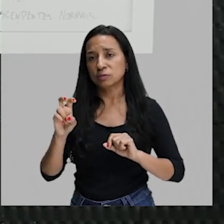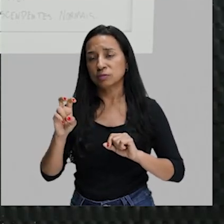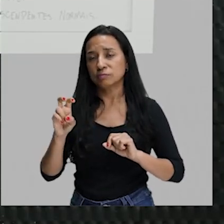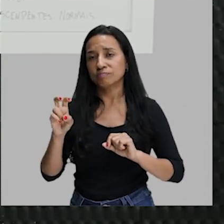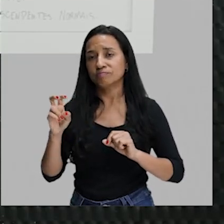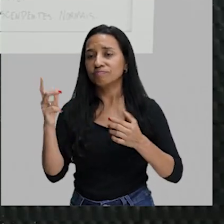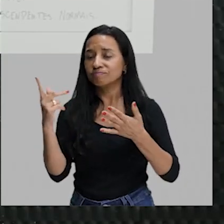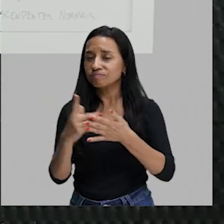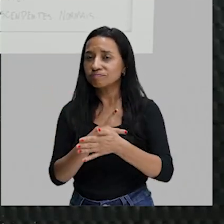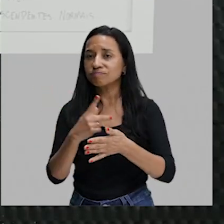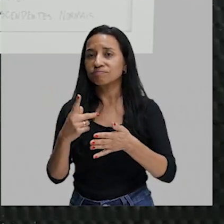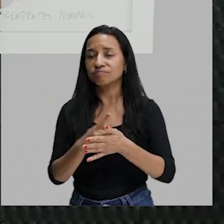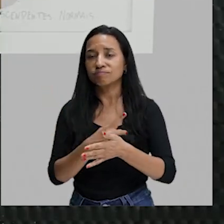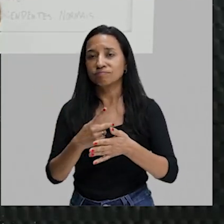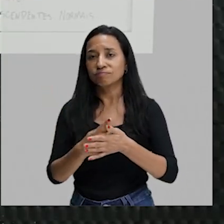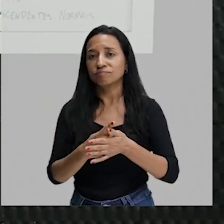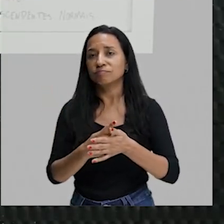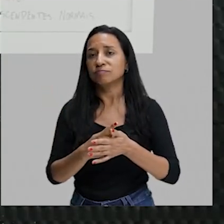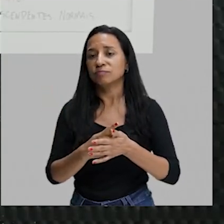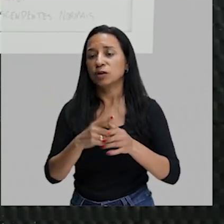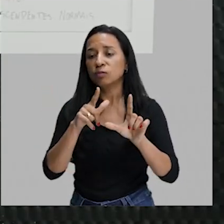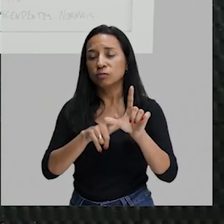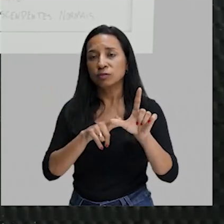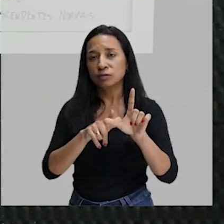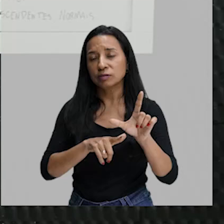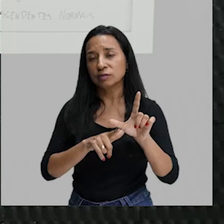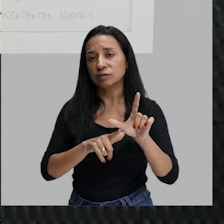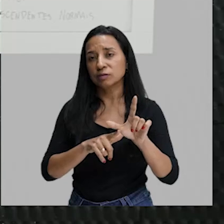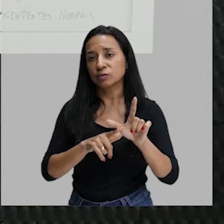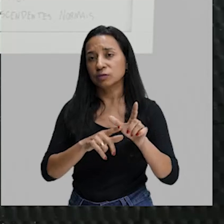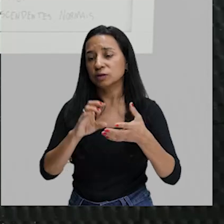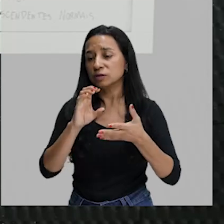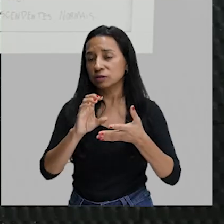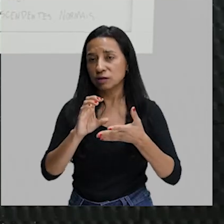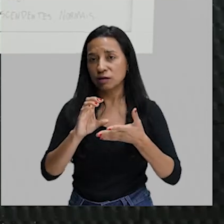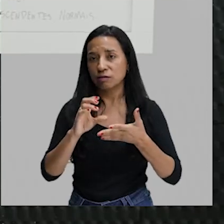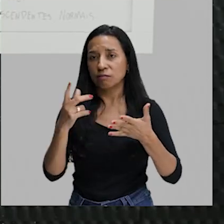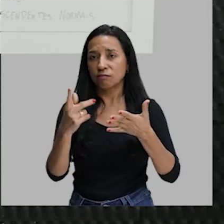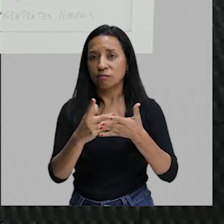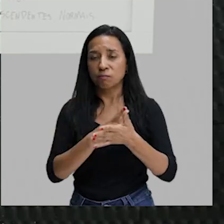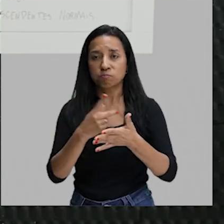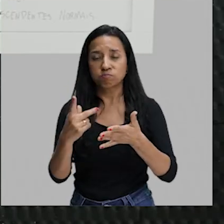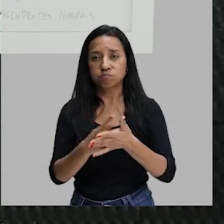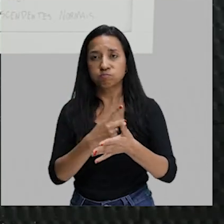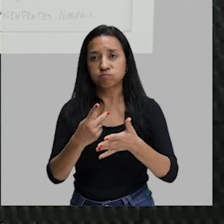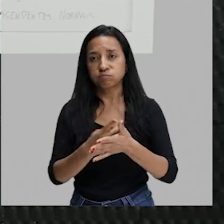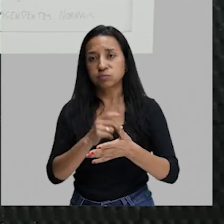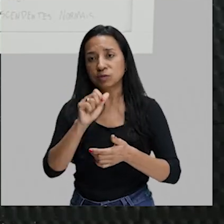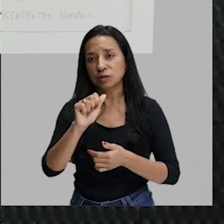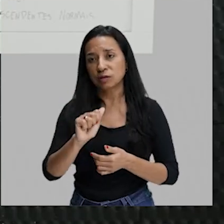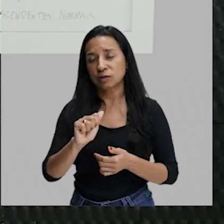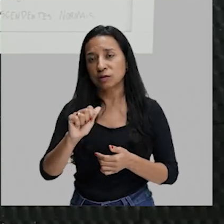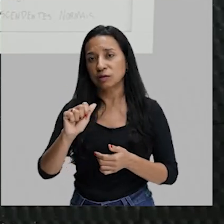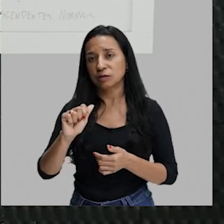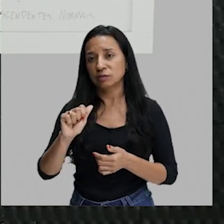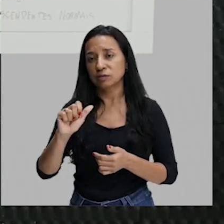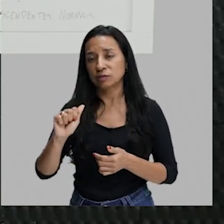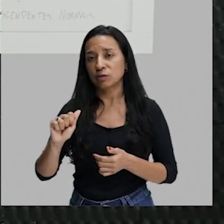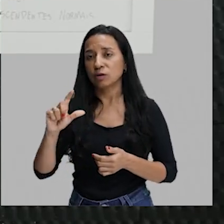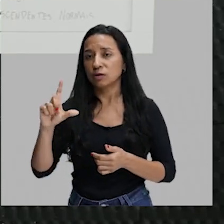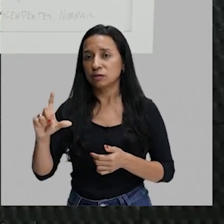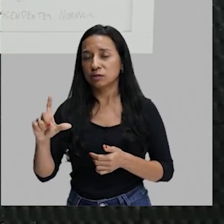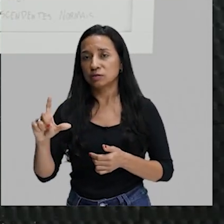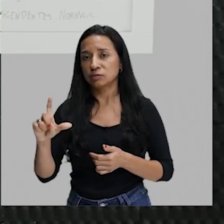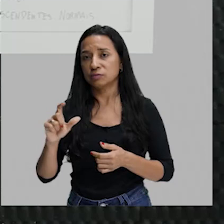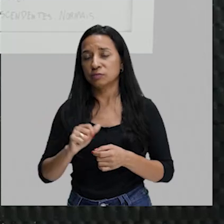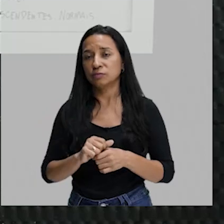já foi excluída, tá? Porque tem o número 5, azão, azinho, né? Ele é heterozigoto.